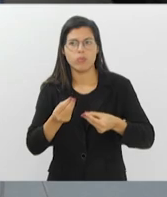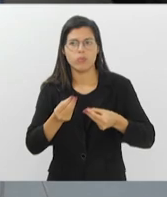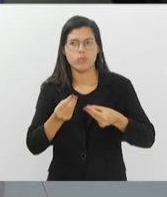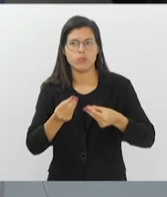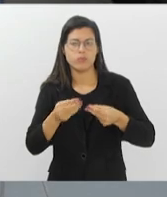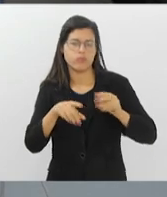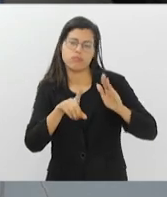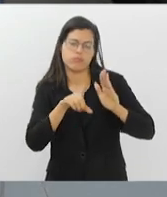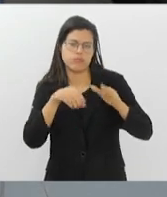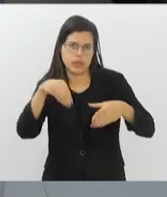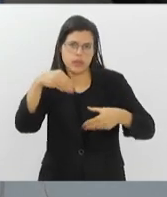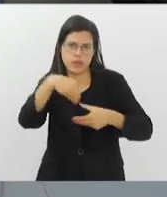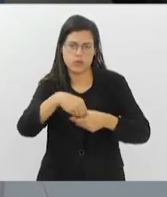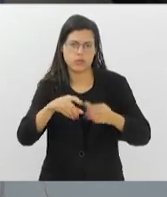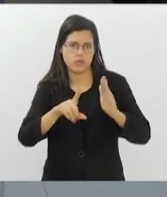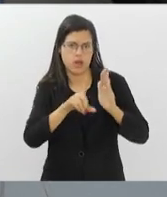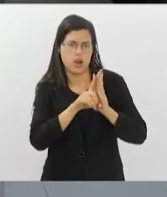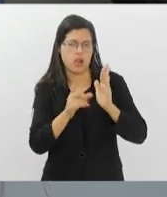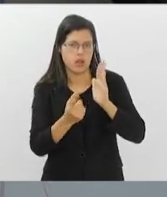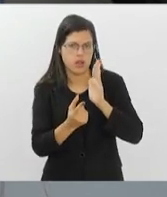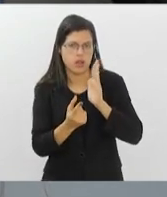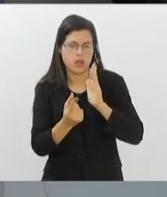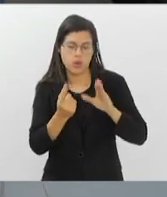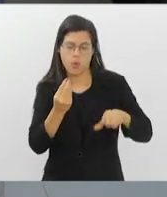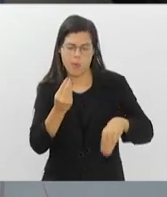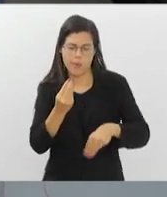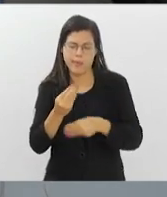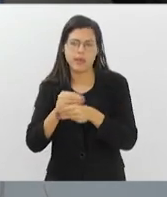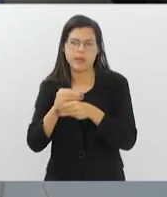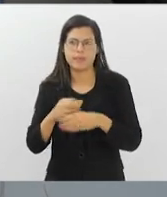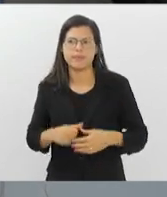presente lei complementar. Tentando explicar o seguinte: